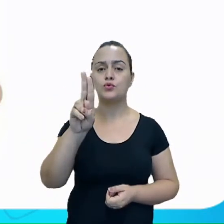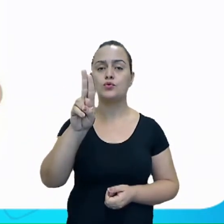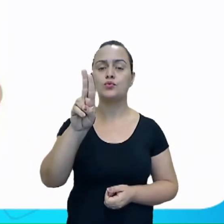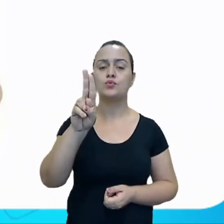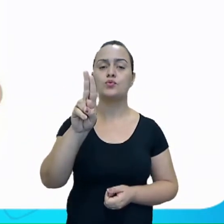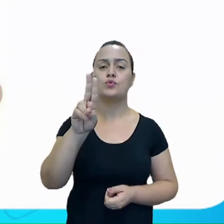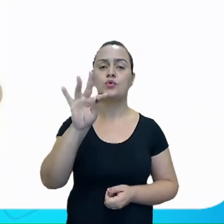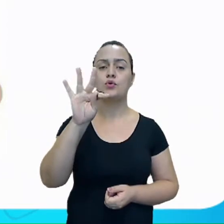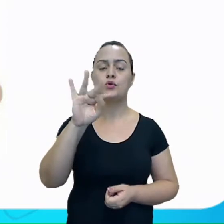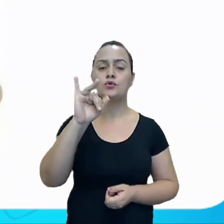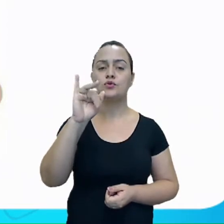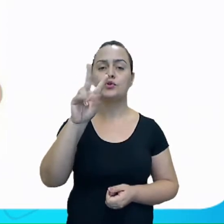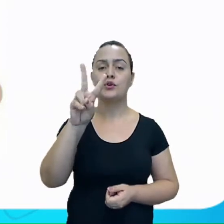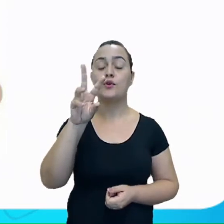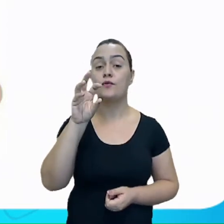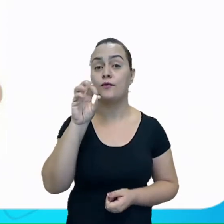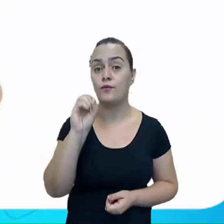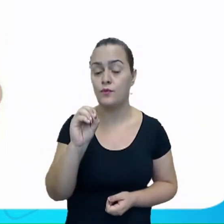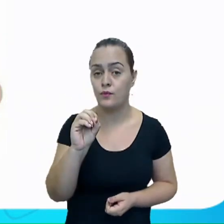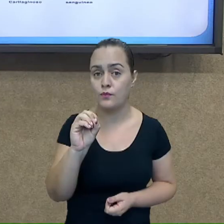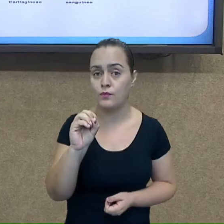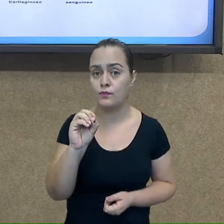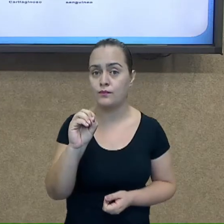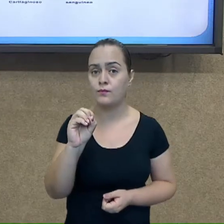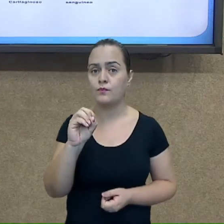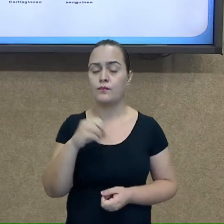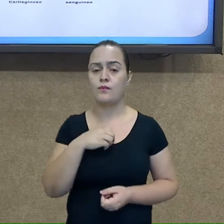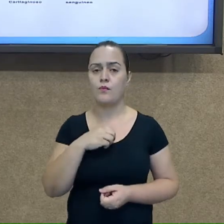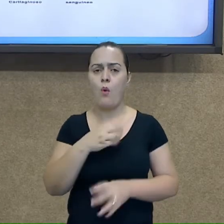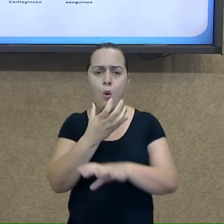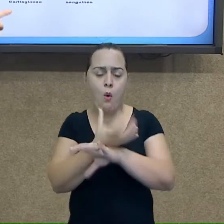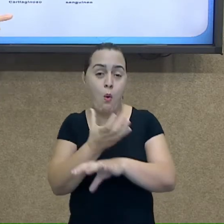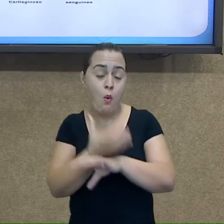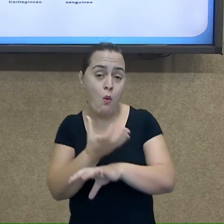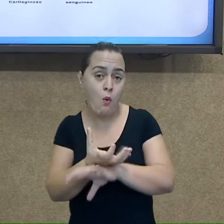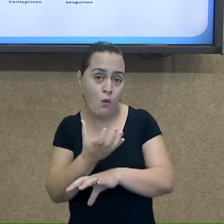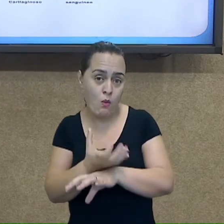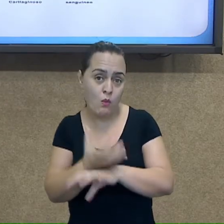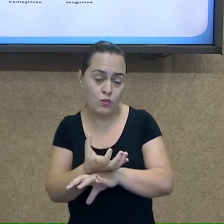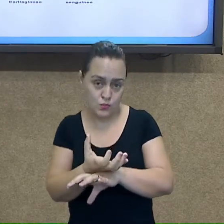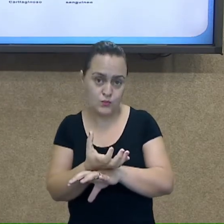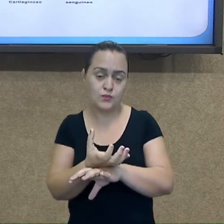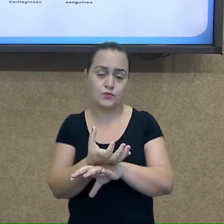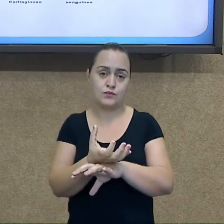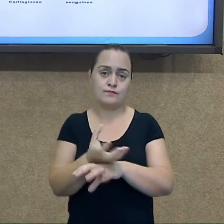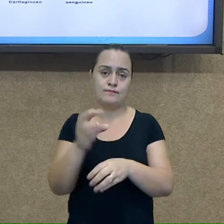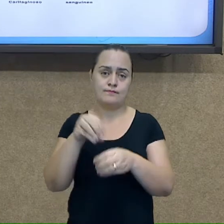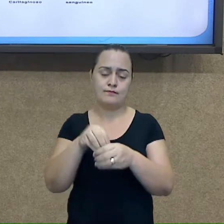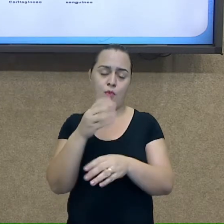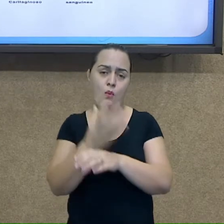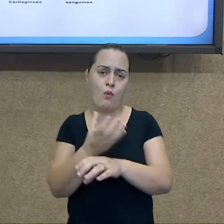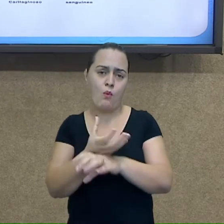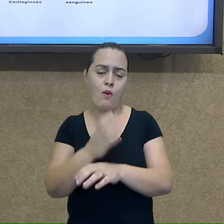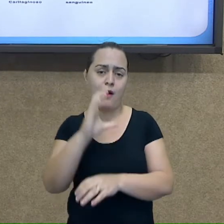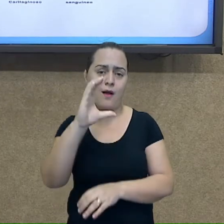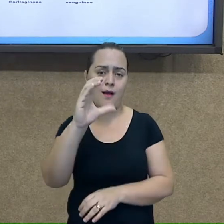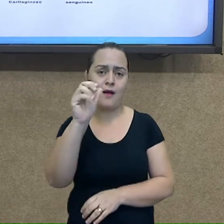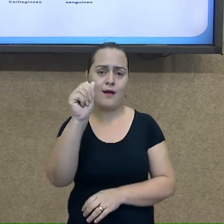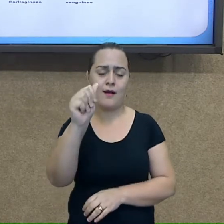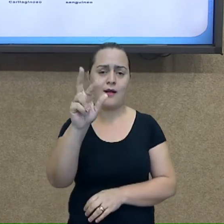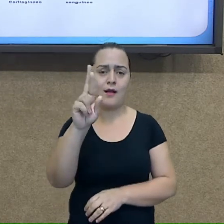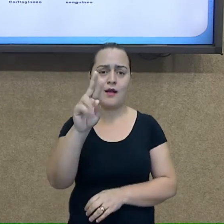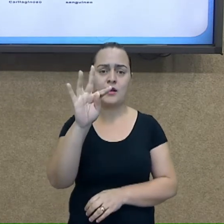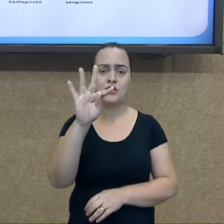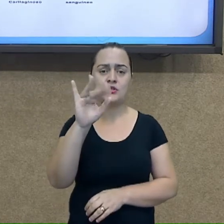conjuntivo ósseo, então formando os seus ossos, tecido conjuntivo cartilaginoso, olha